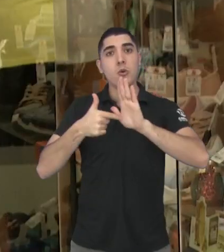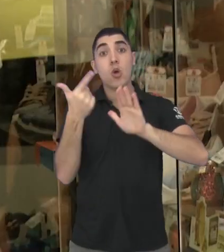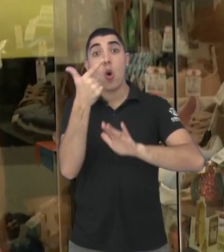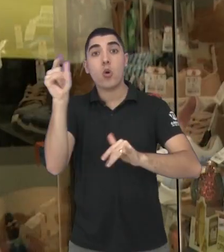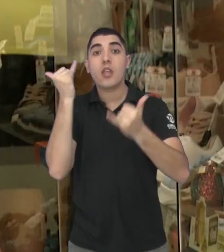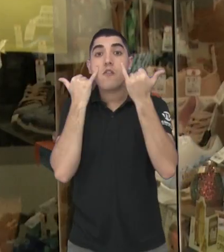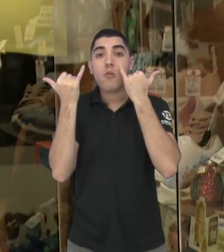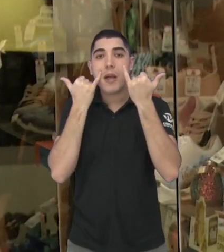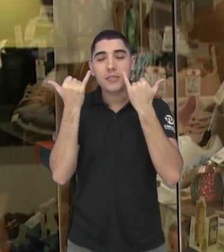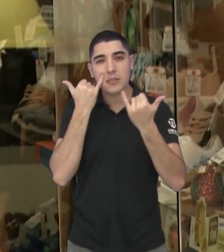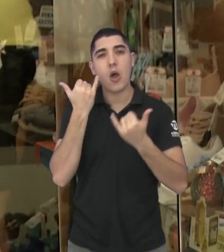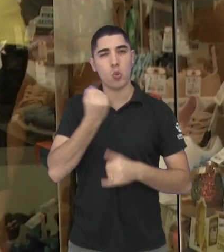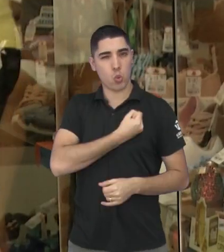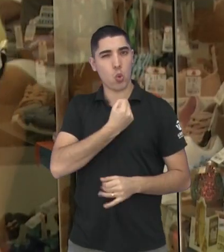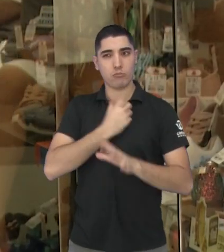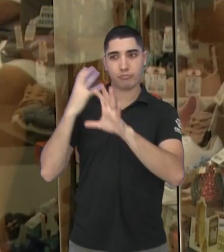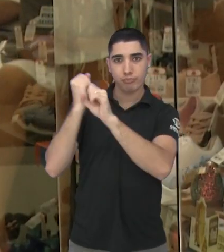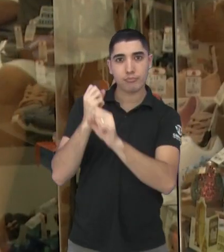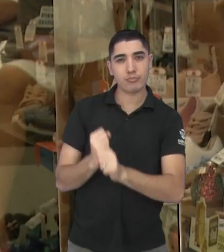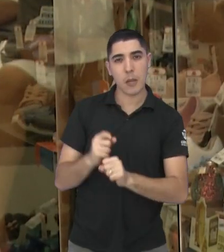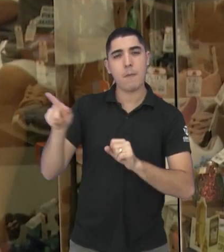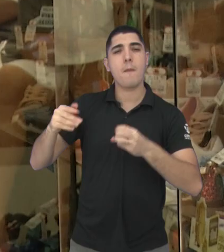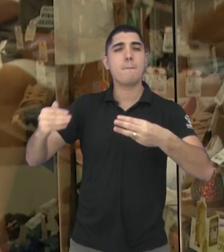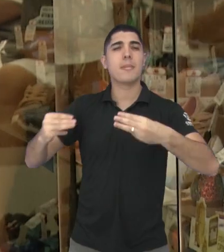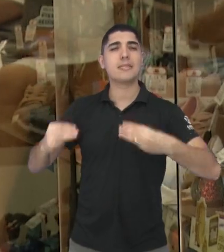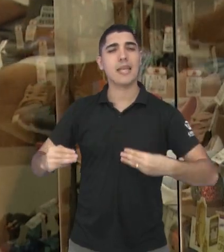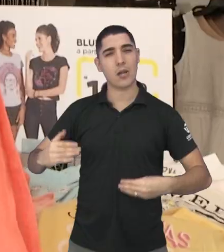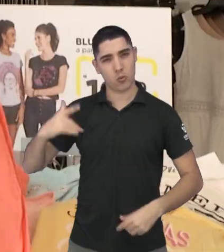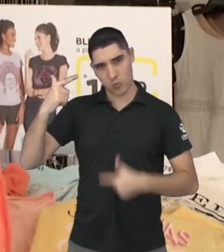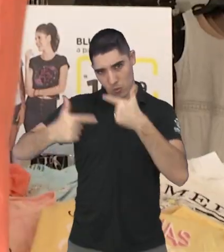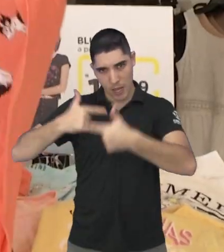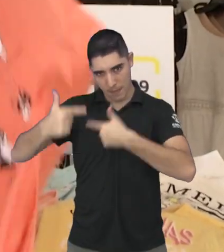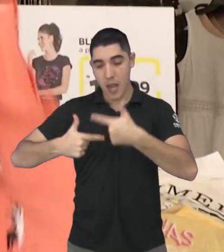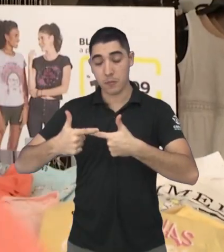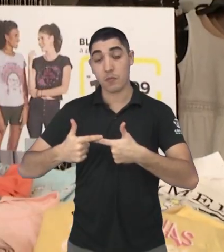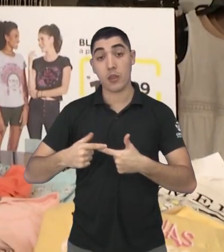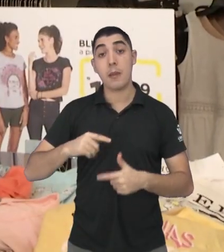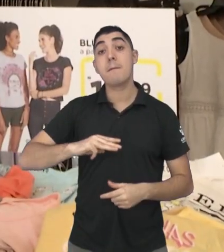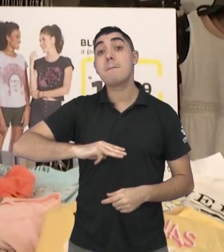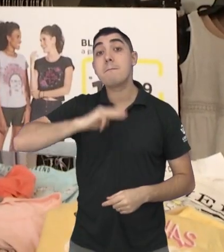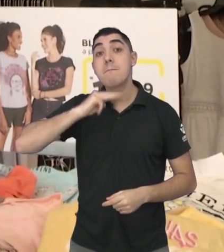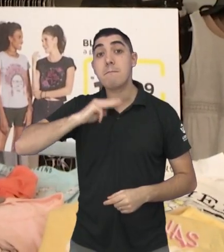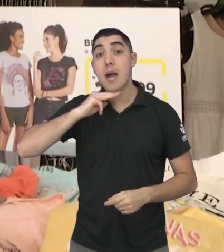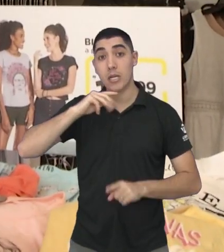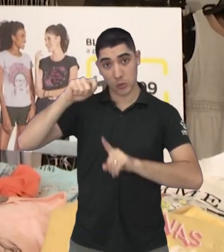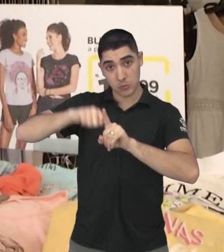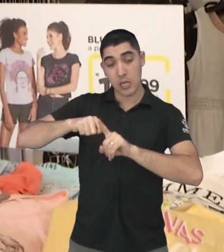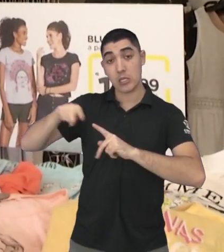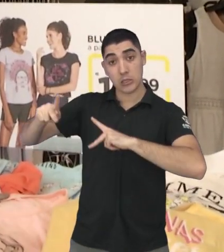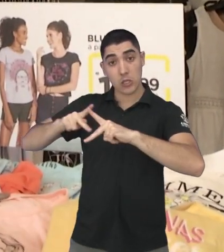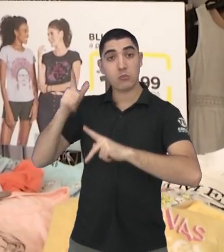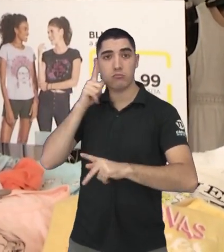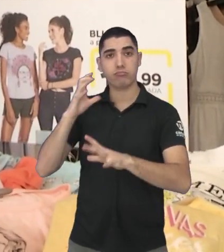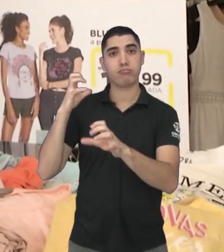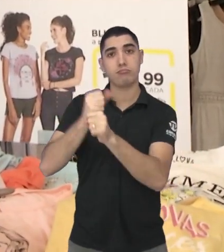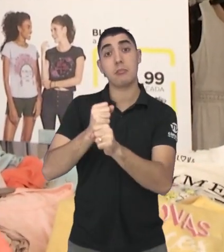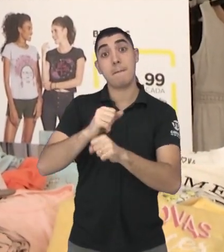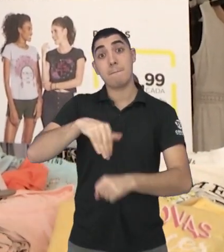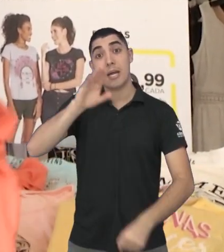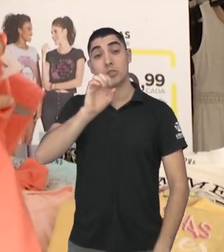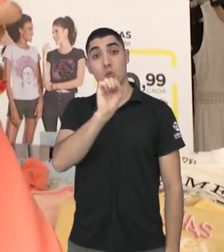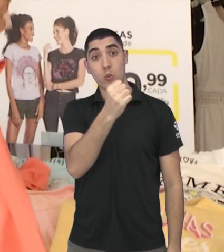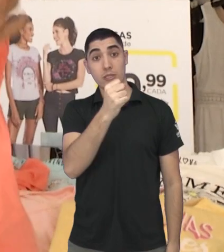positivos foram divulgados pelo Ministério do Trabalho e Emprego em março São José criou mais